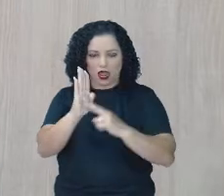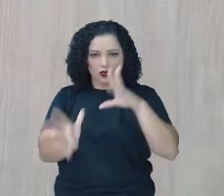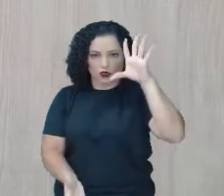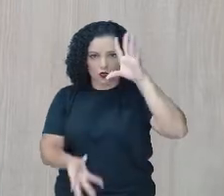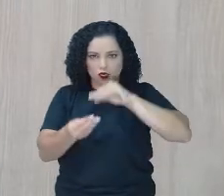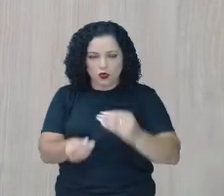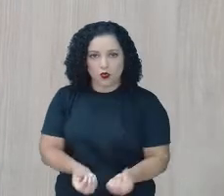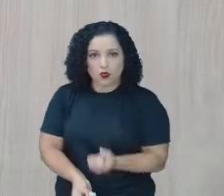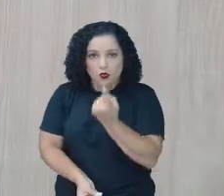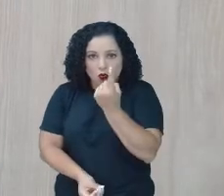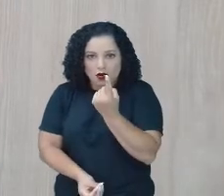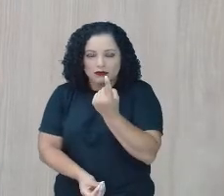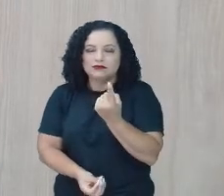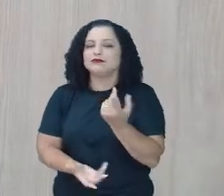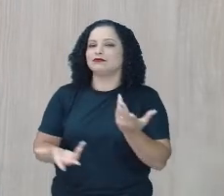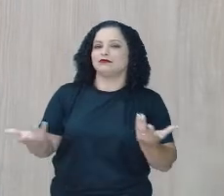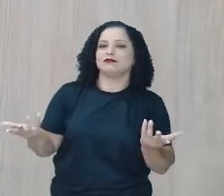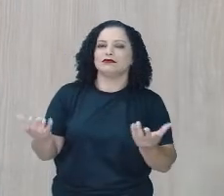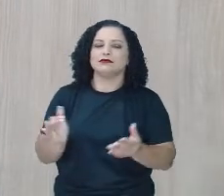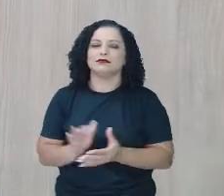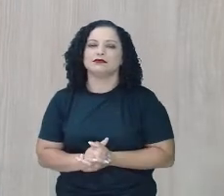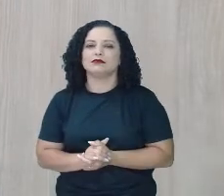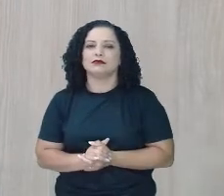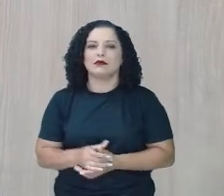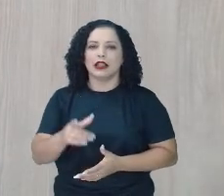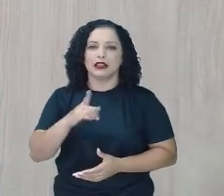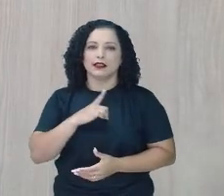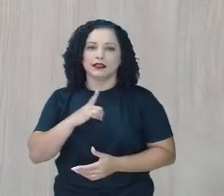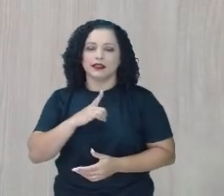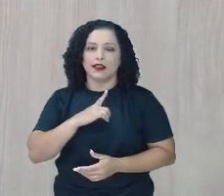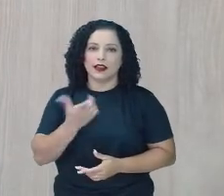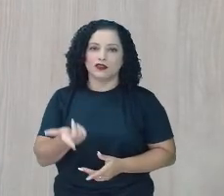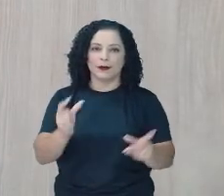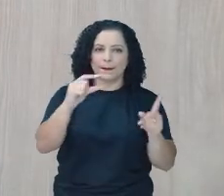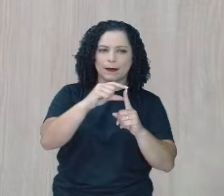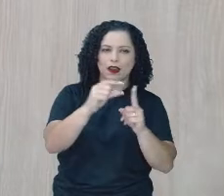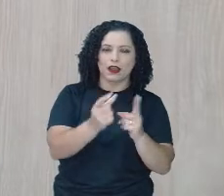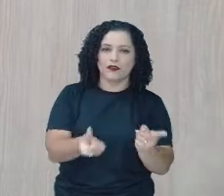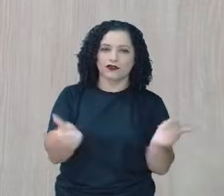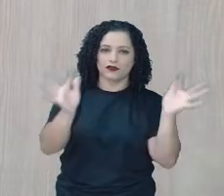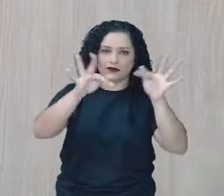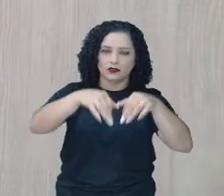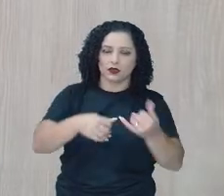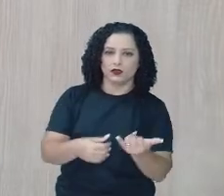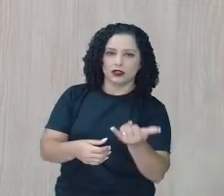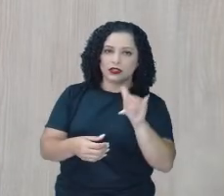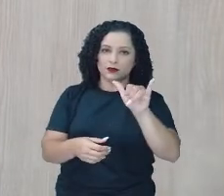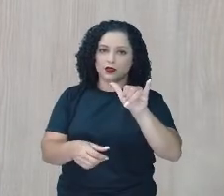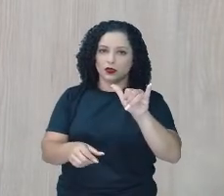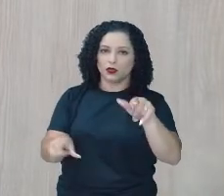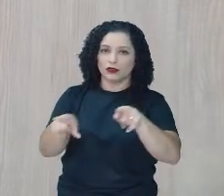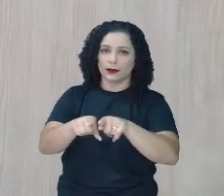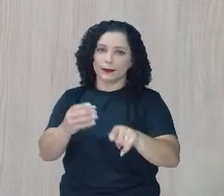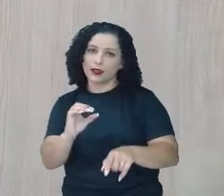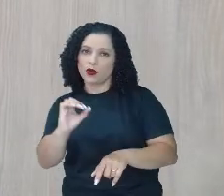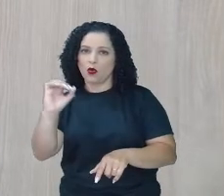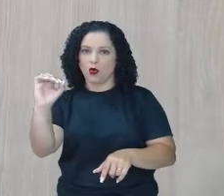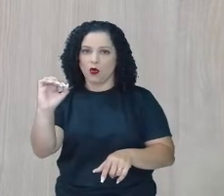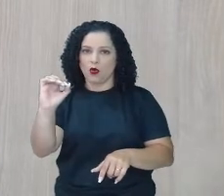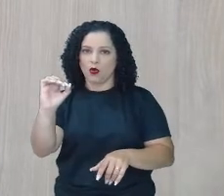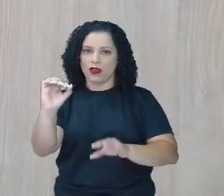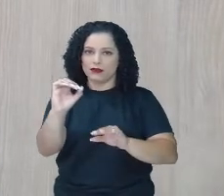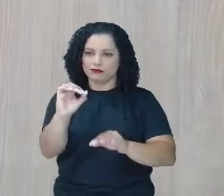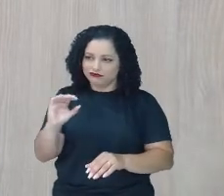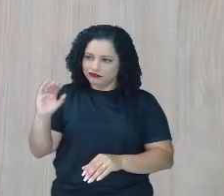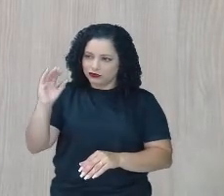que faz plural das palavras que terminam com Y e palavras terminadas com O, com 2 vogais e um S. Então, se a palavra que você quer colocar no